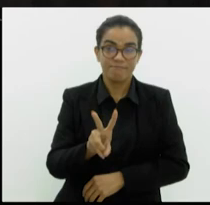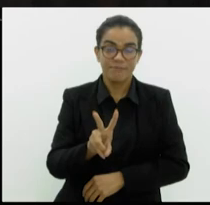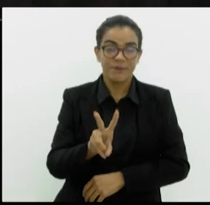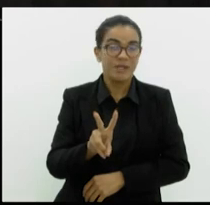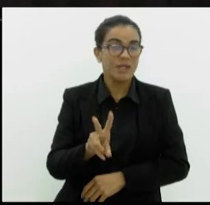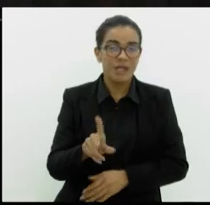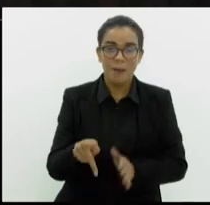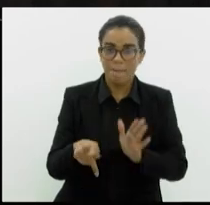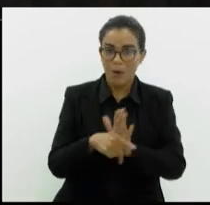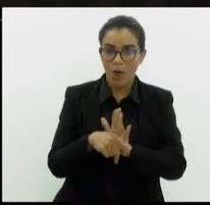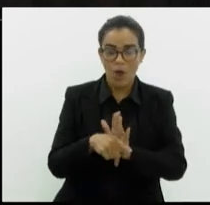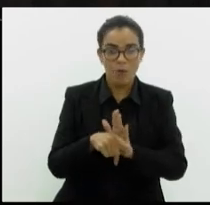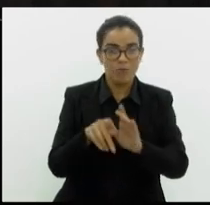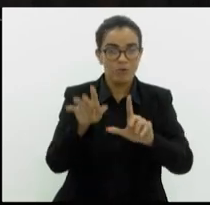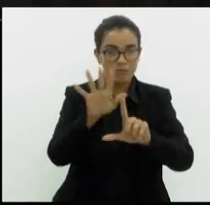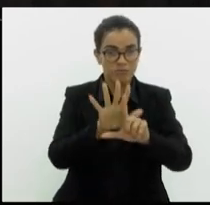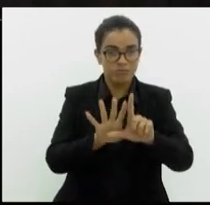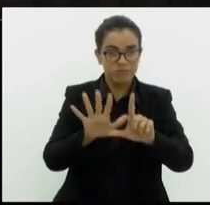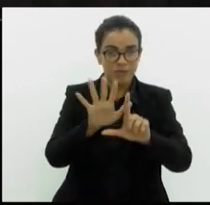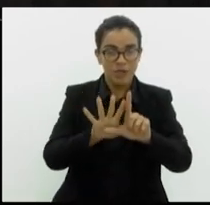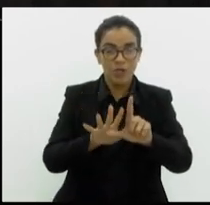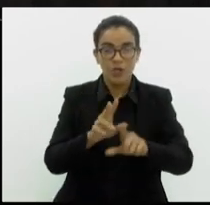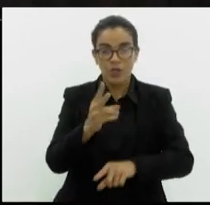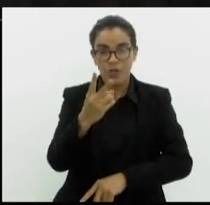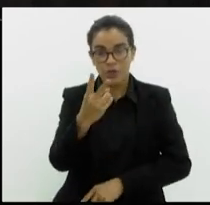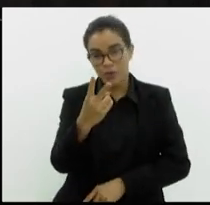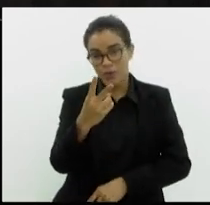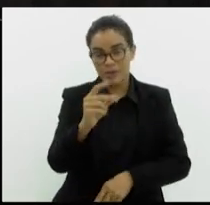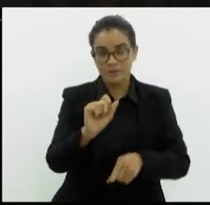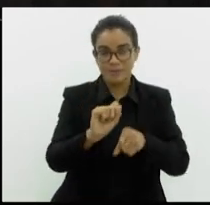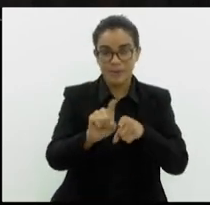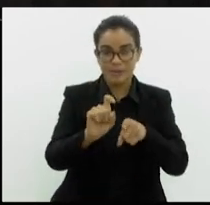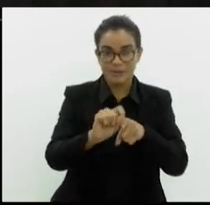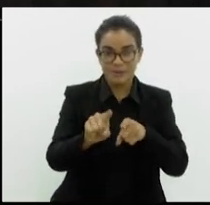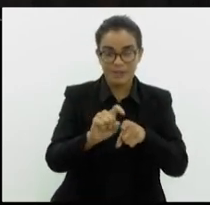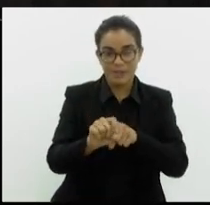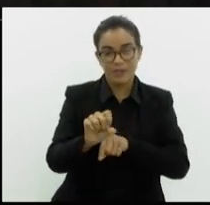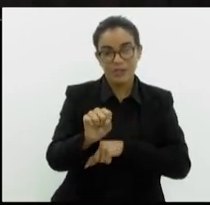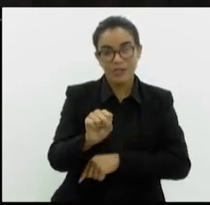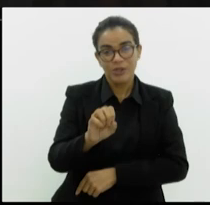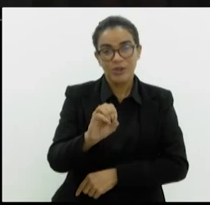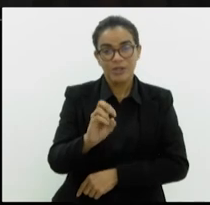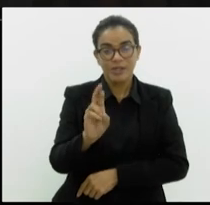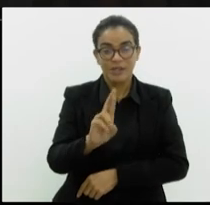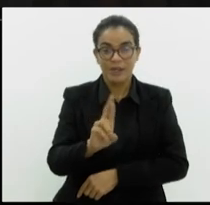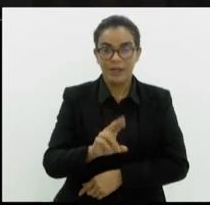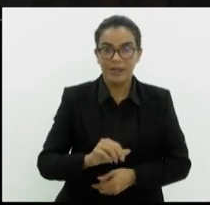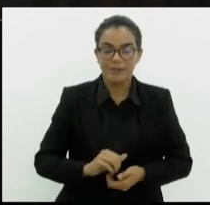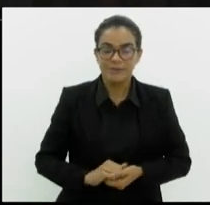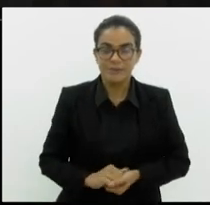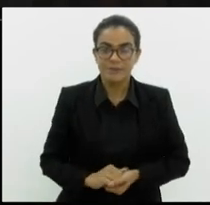digital, duas parcelas de R$ 80,00. Quando é